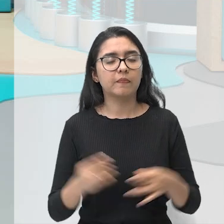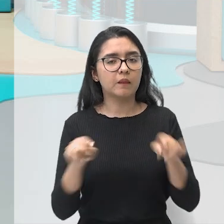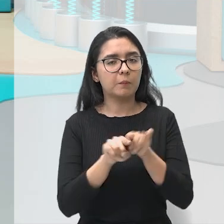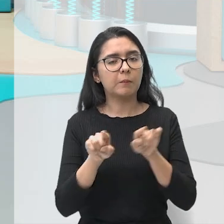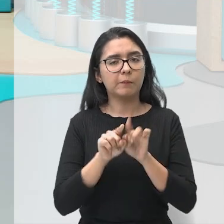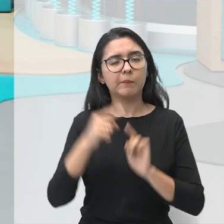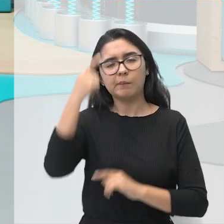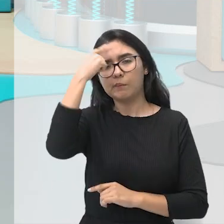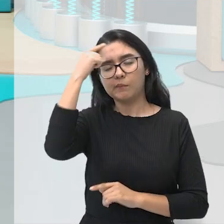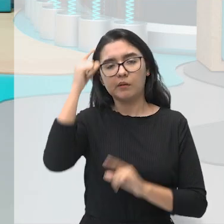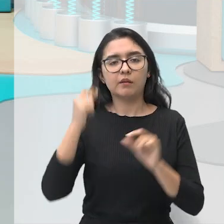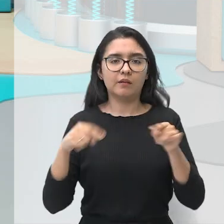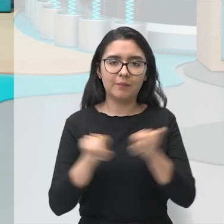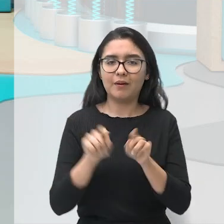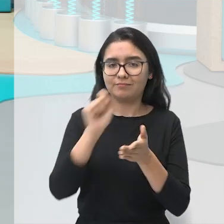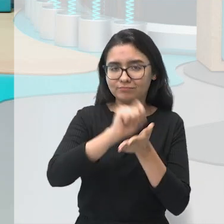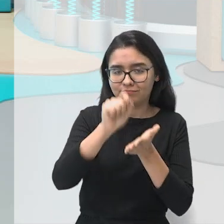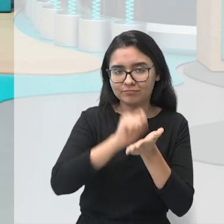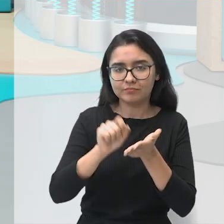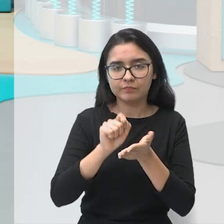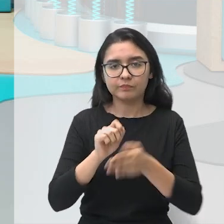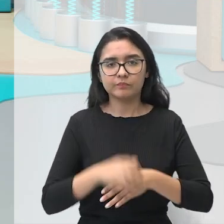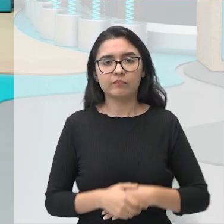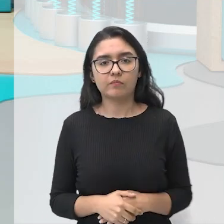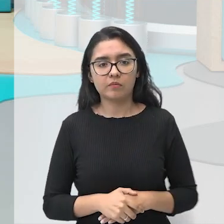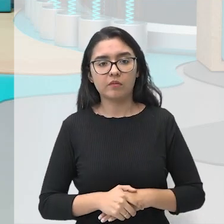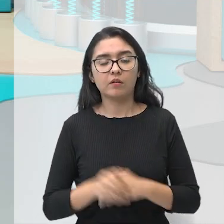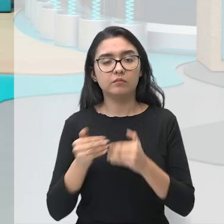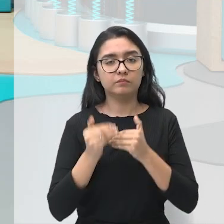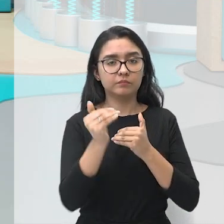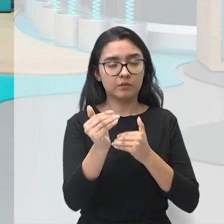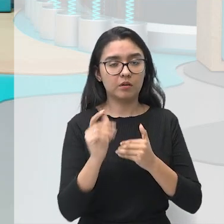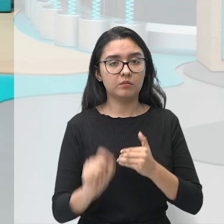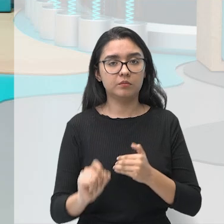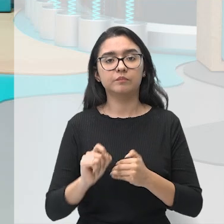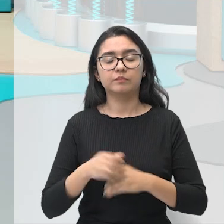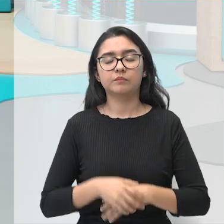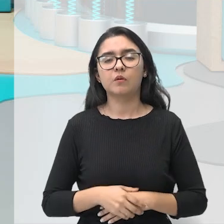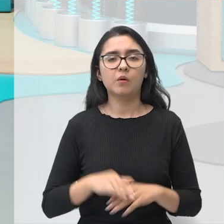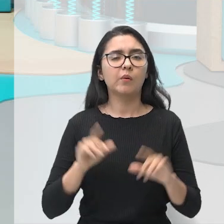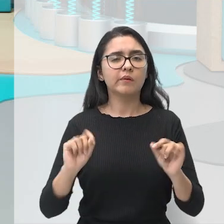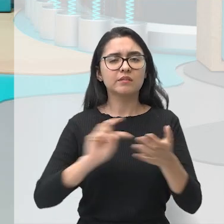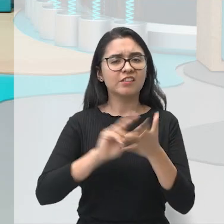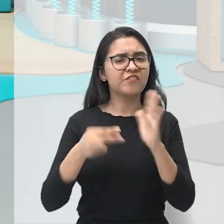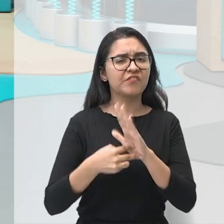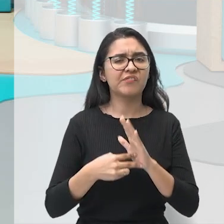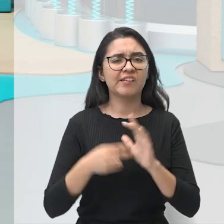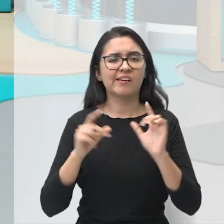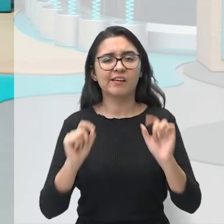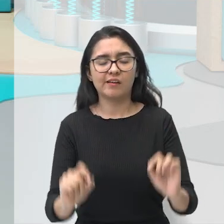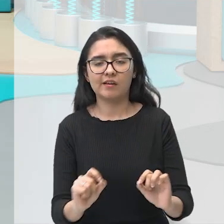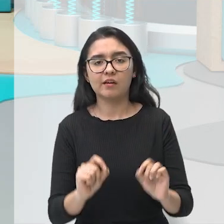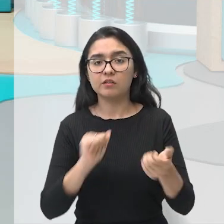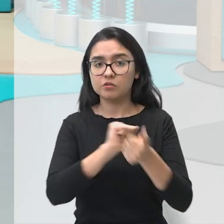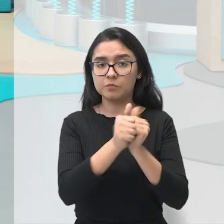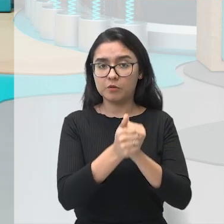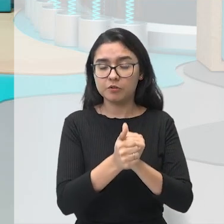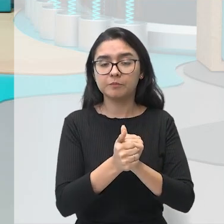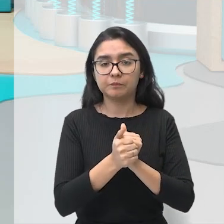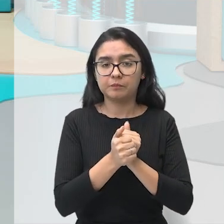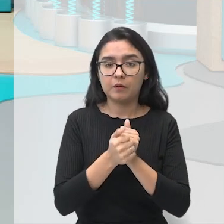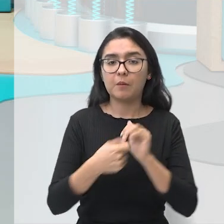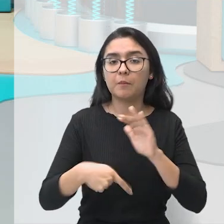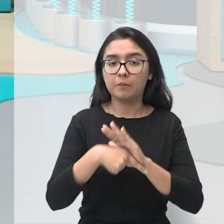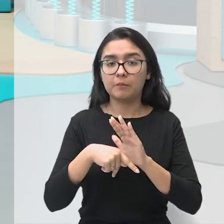quem sabe aí no nosso caderno. Bom, partindo dessa ideia do que é esporte, vamos diferenciar um pouco